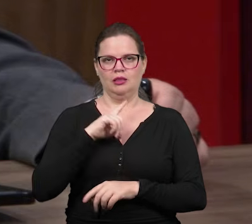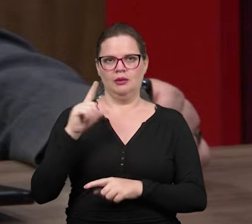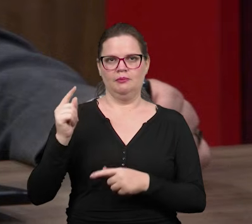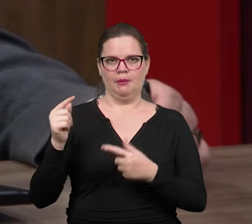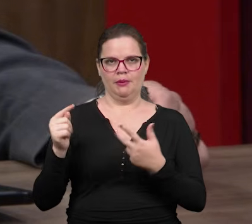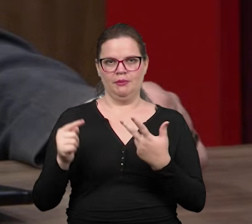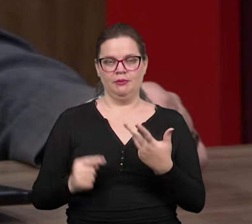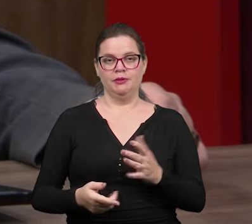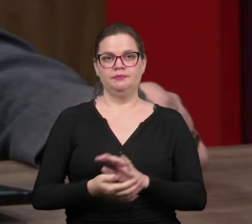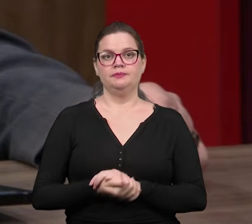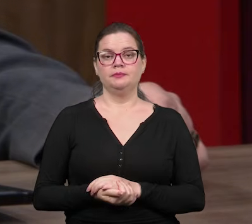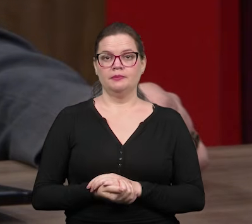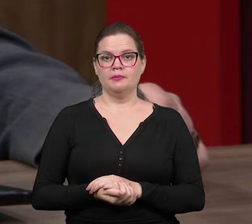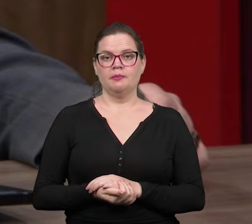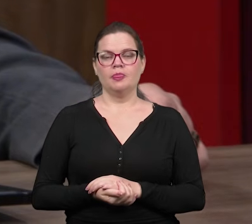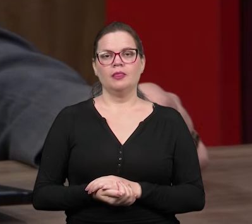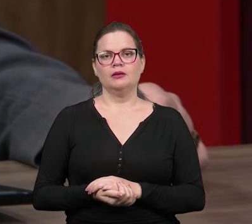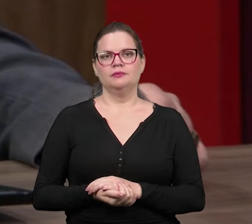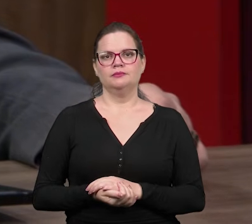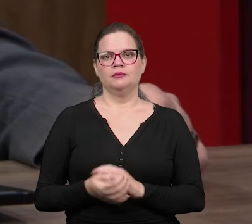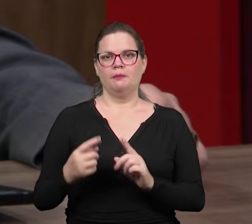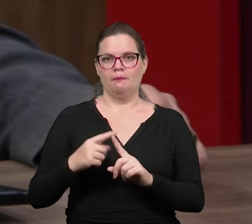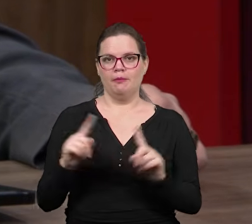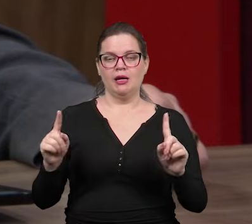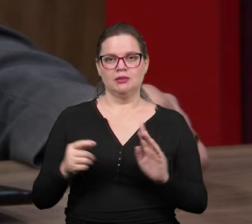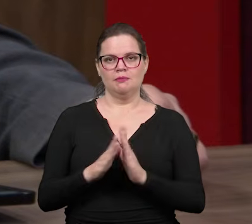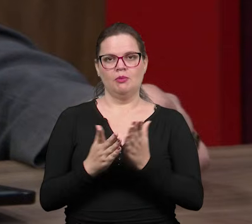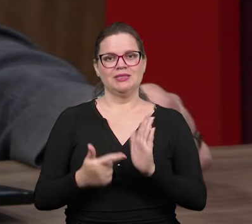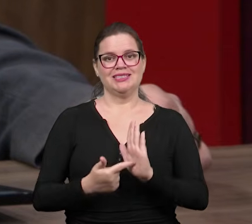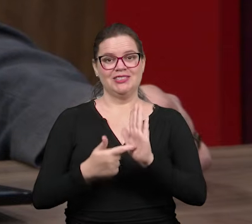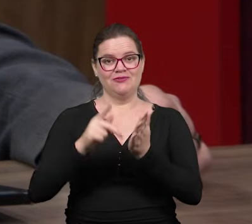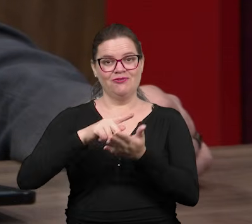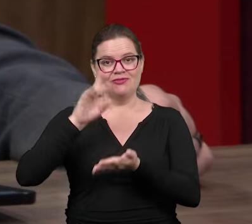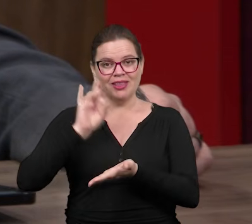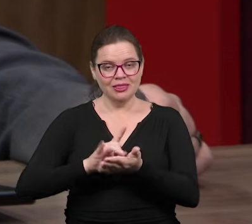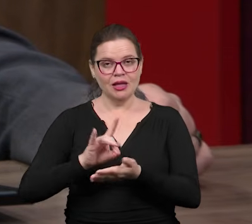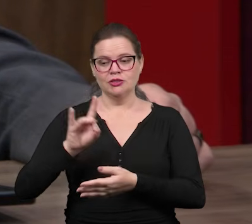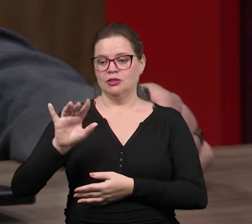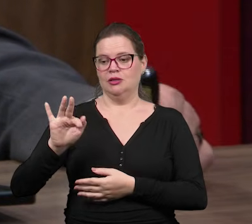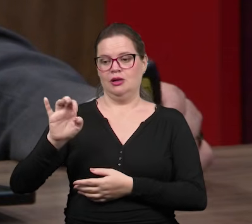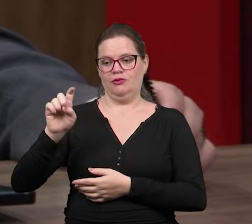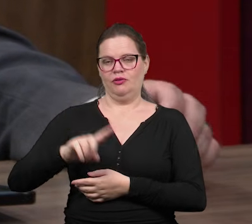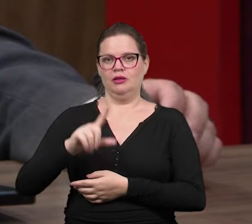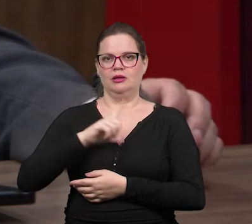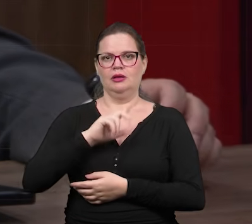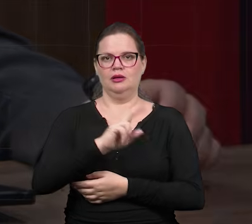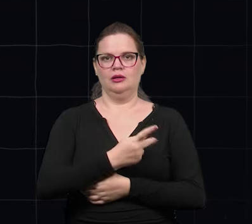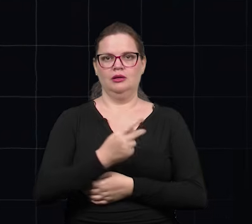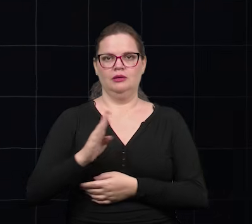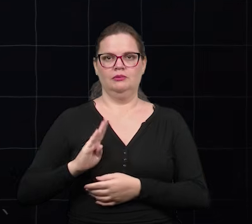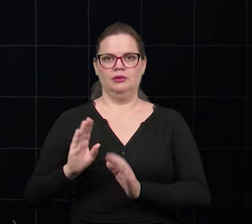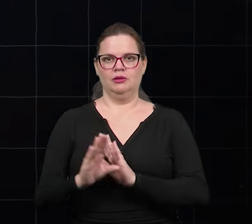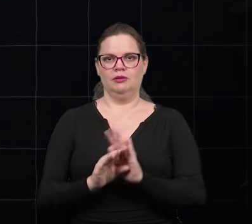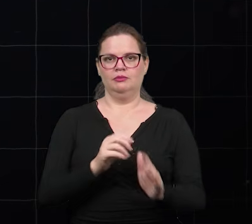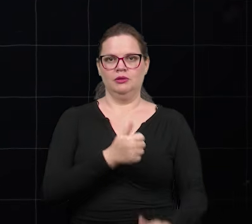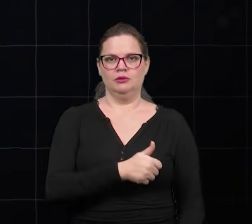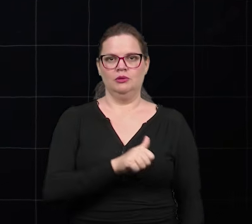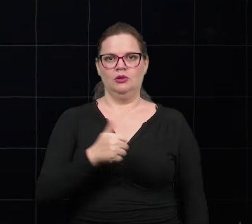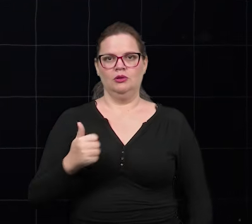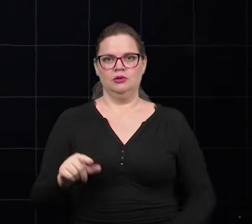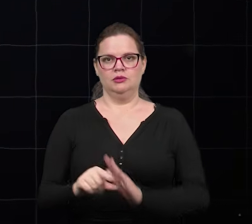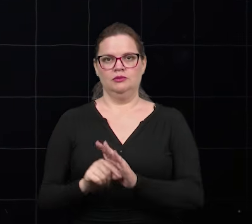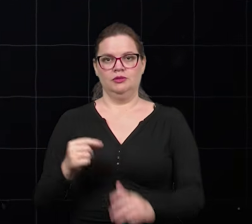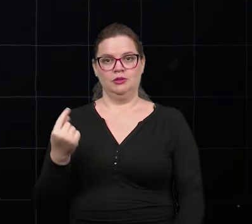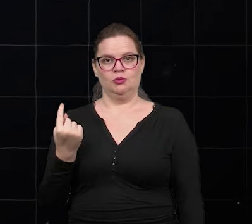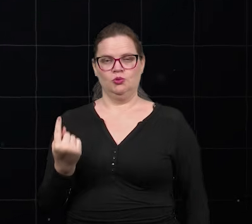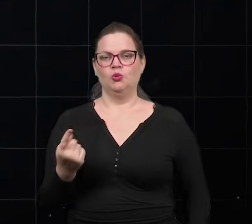né? Mas a definição de fé está na própria palavra de Deus, né? Que é em Hebreus 11, 1, fala assim, ora, a fé